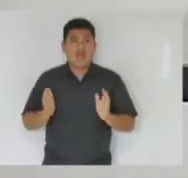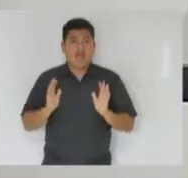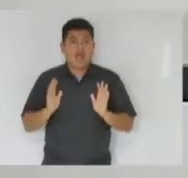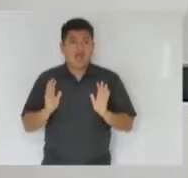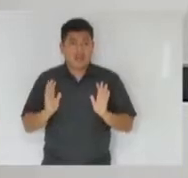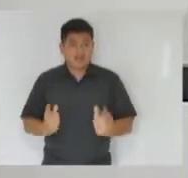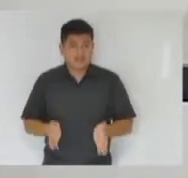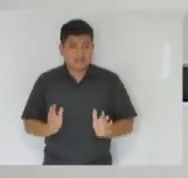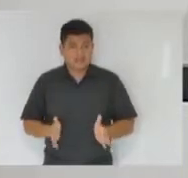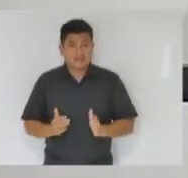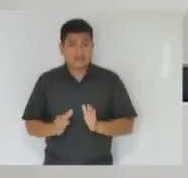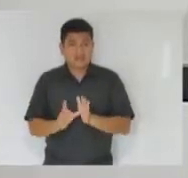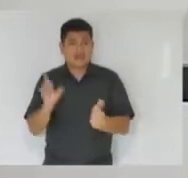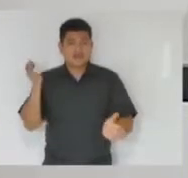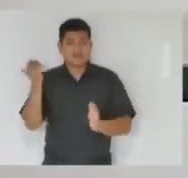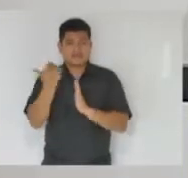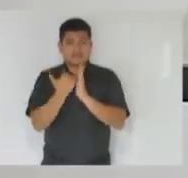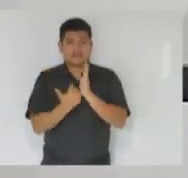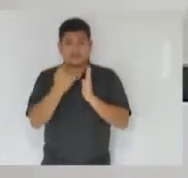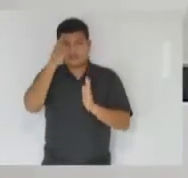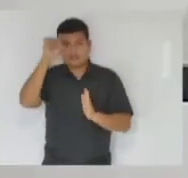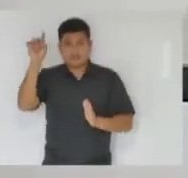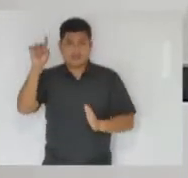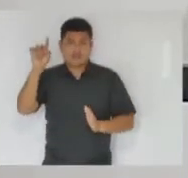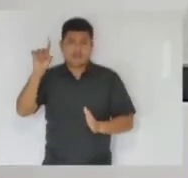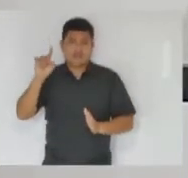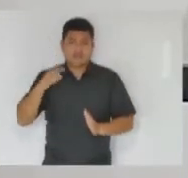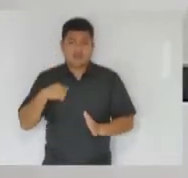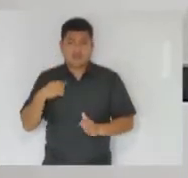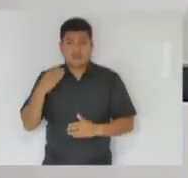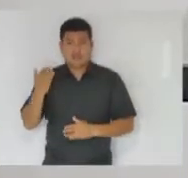a questão do nosso hospital regional,